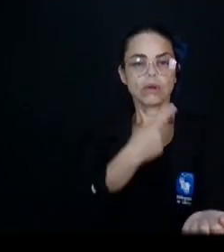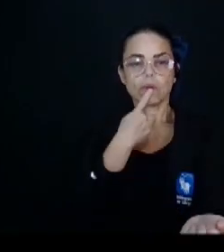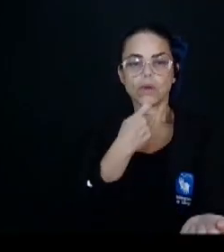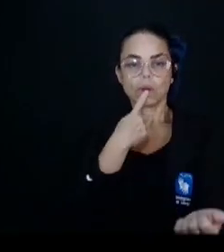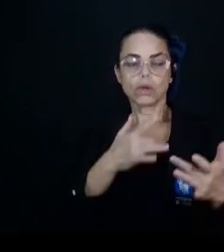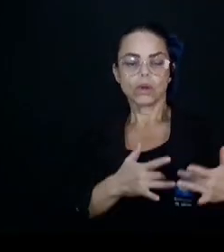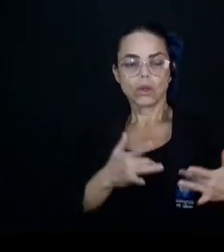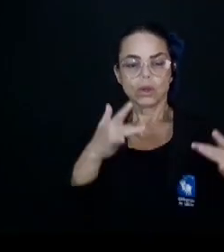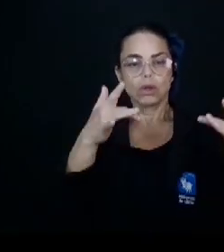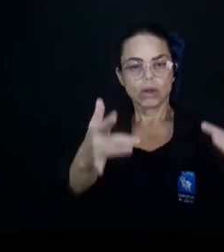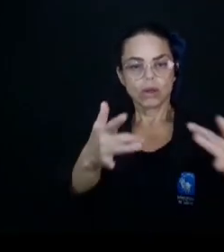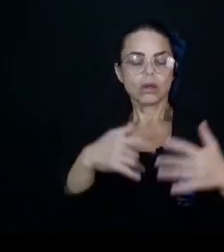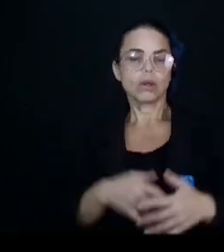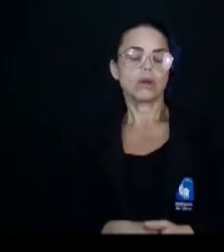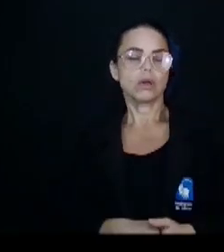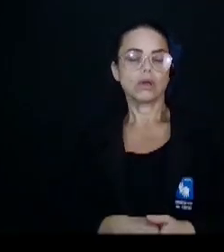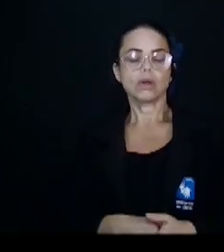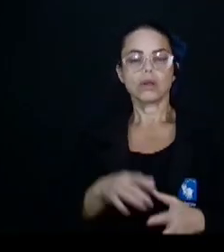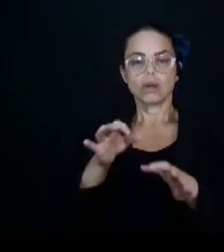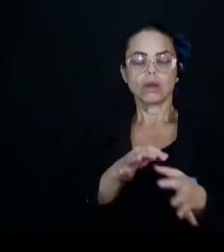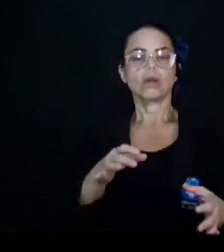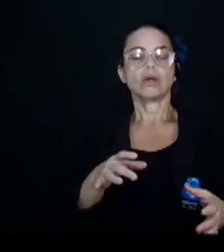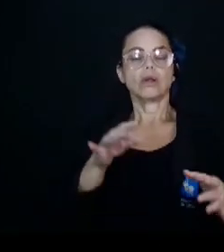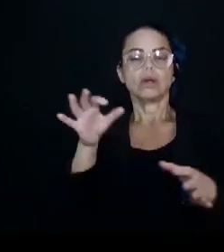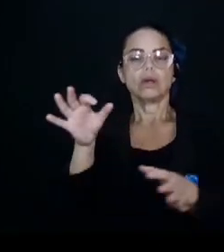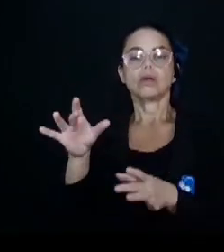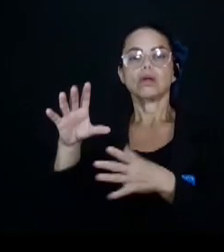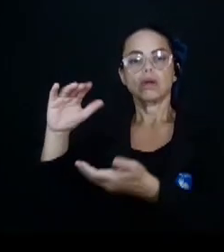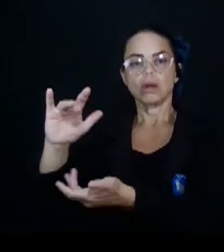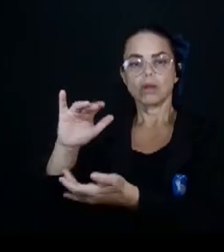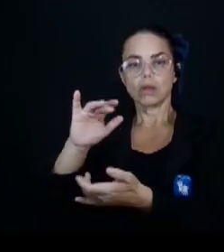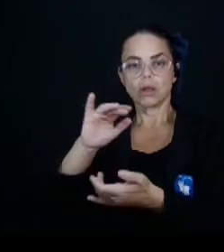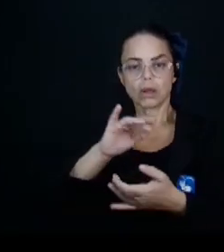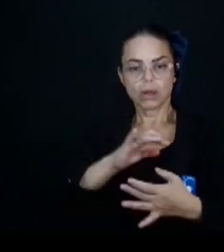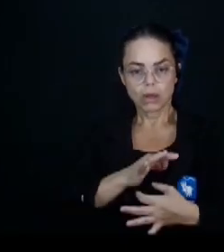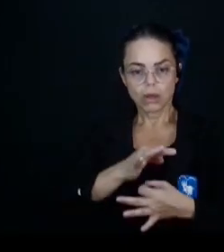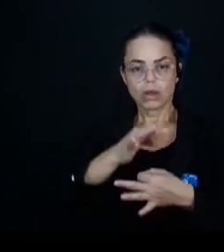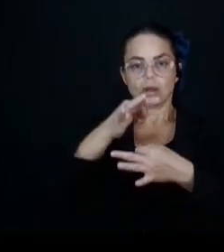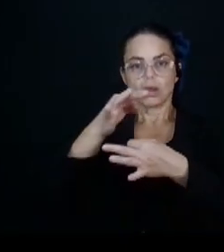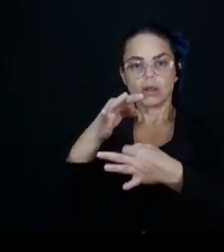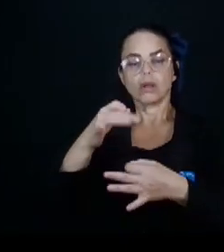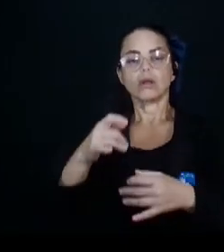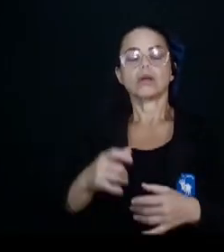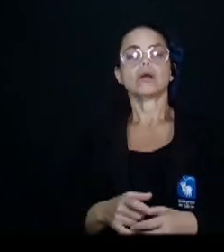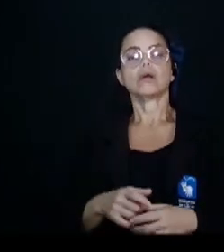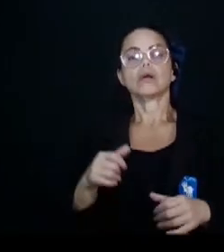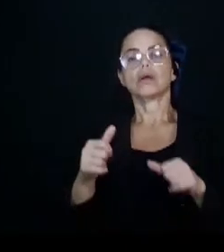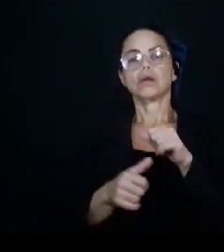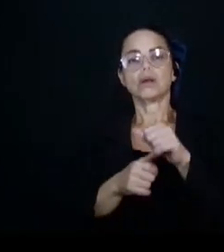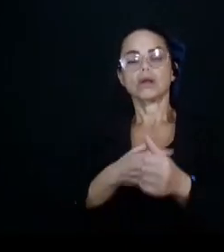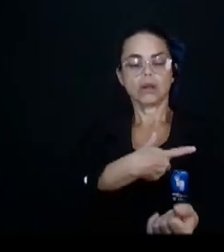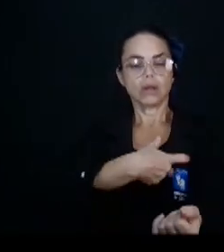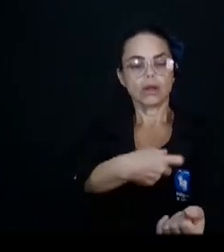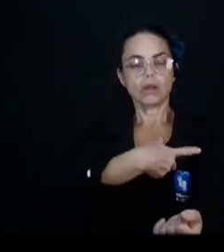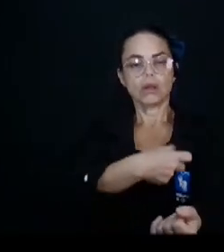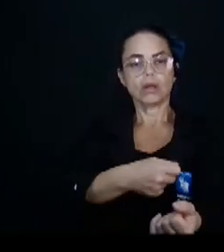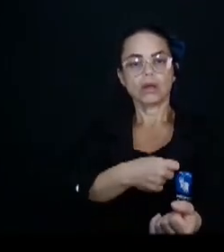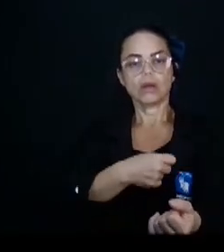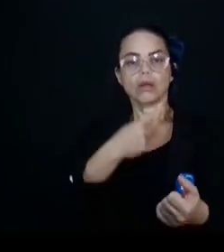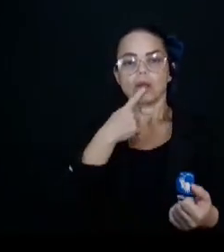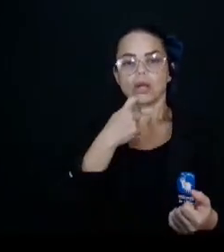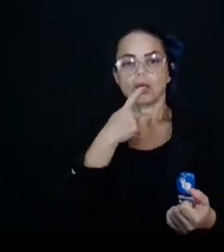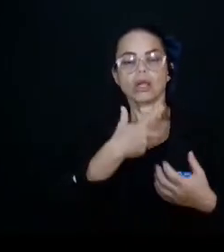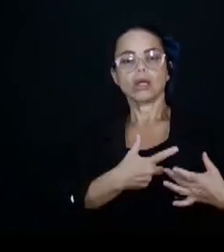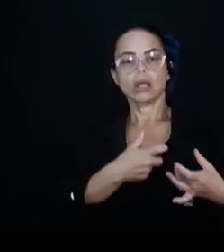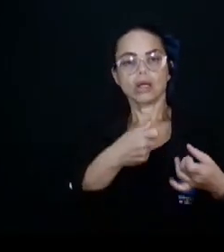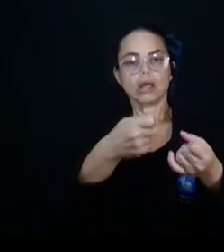Nem sempre esse paciente ele vai precisar do transplante, mas da transfusão sim. É mais comum a transfusão, né?